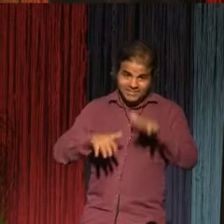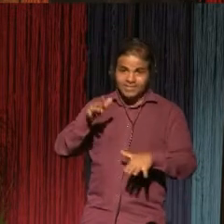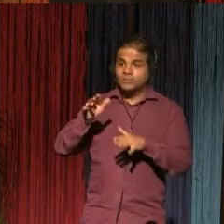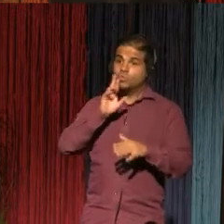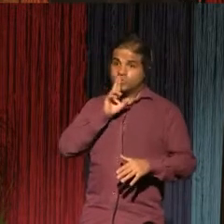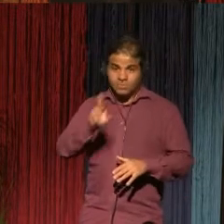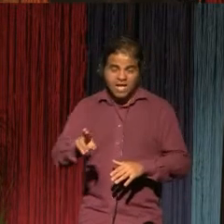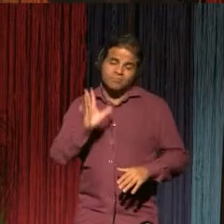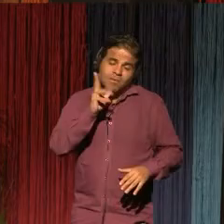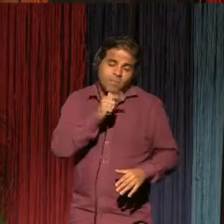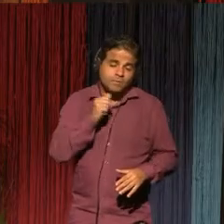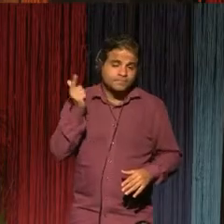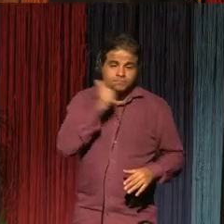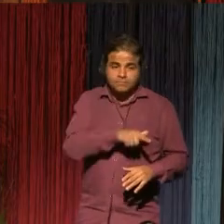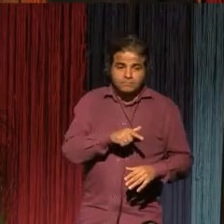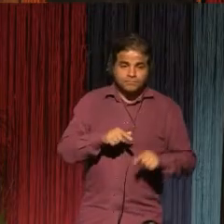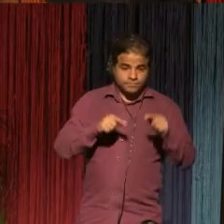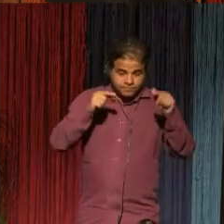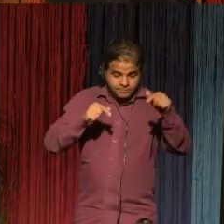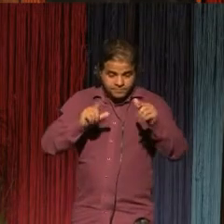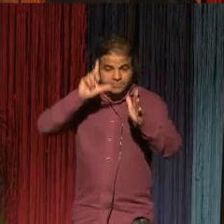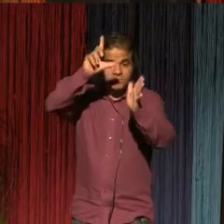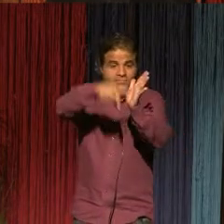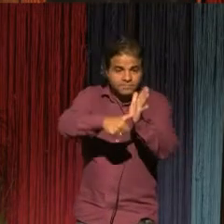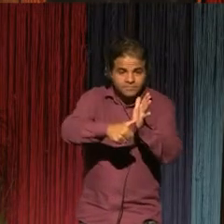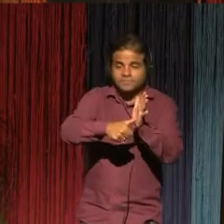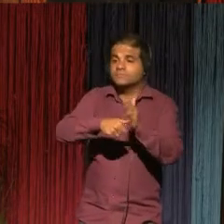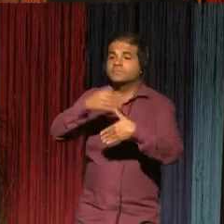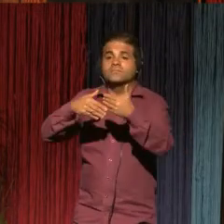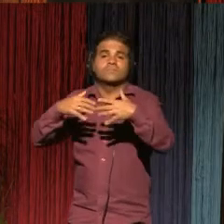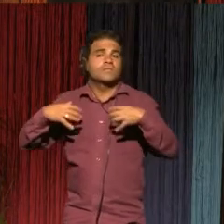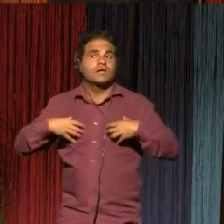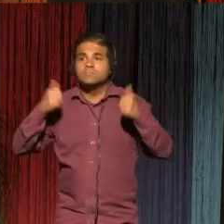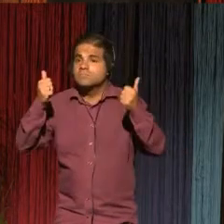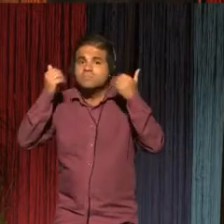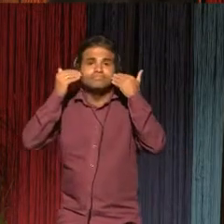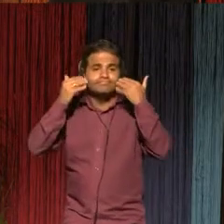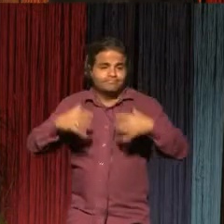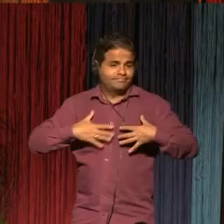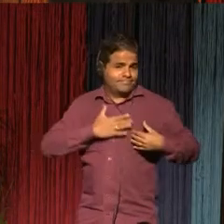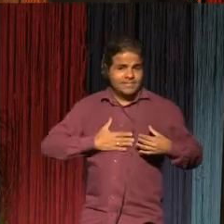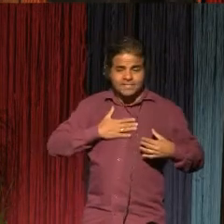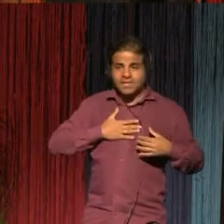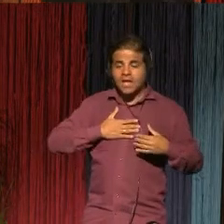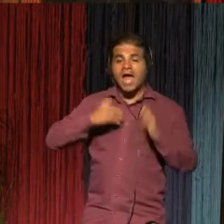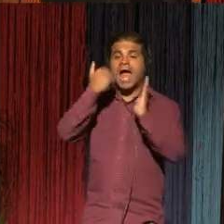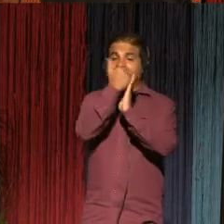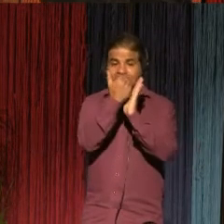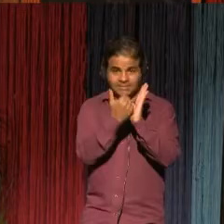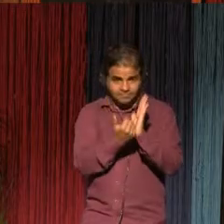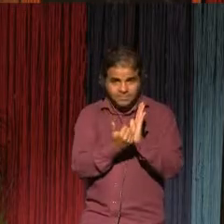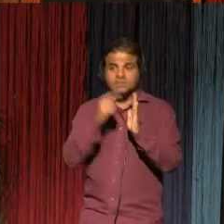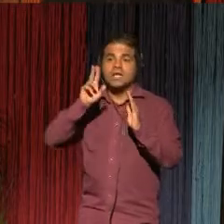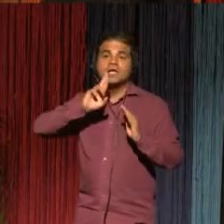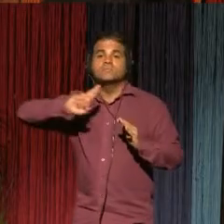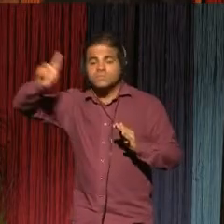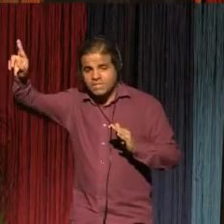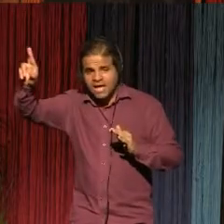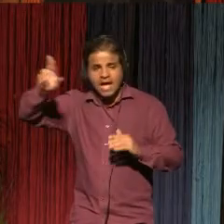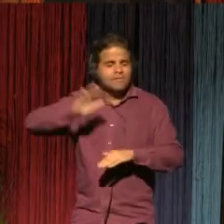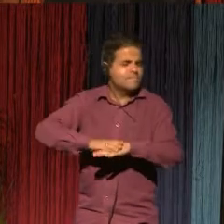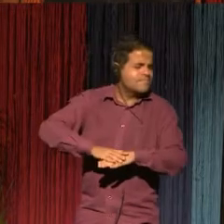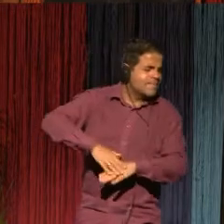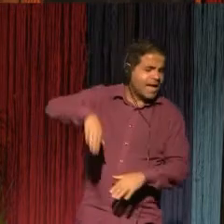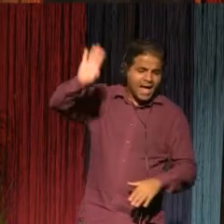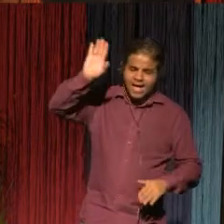chegar. Ou seja, você postergar a gratificação. As evidências mostram que a disciplina é responsável por mais do que